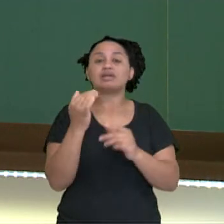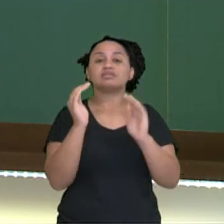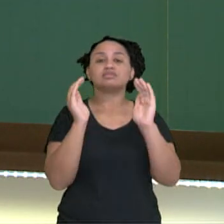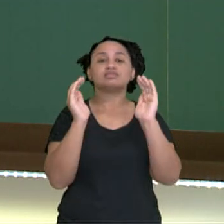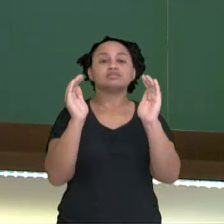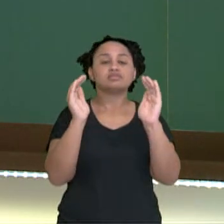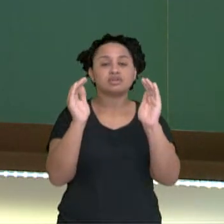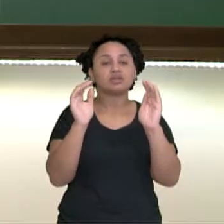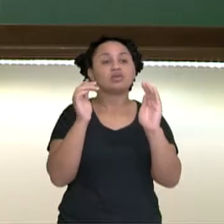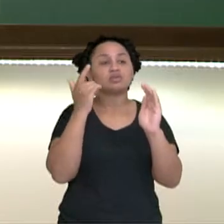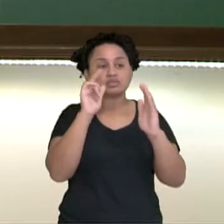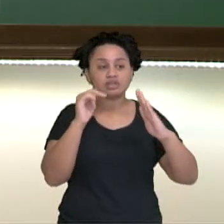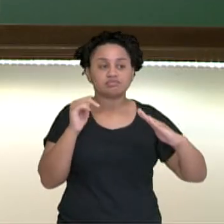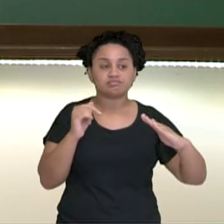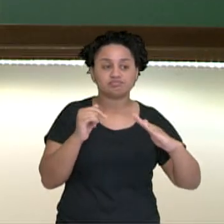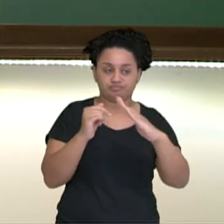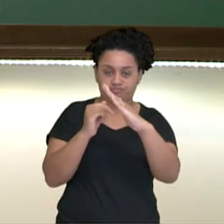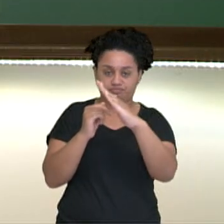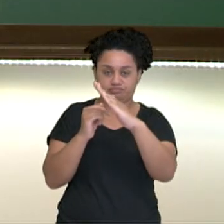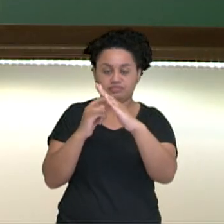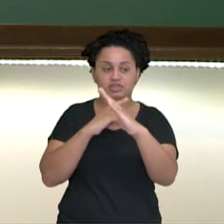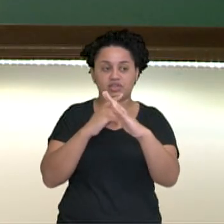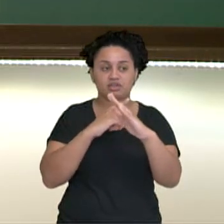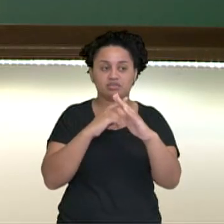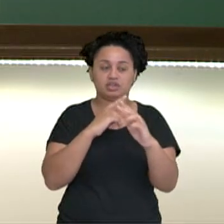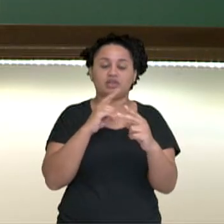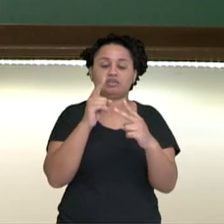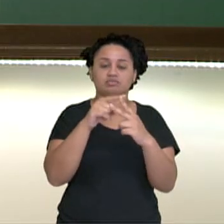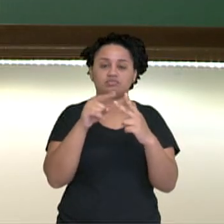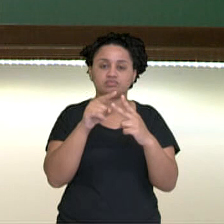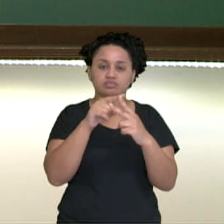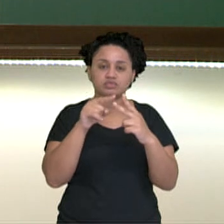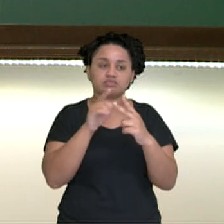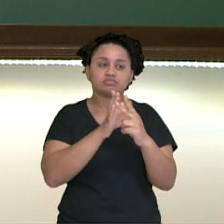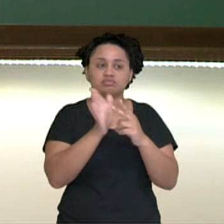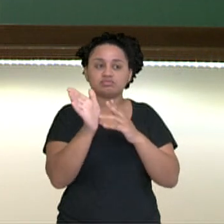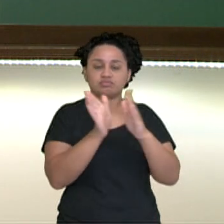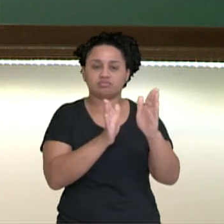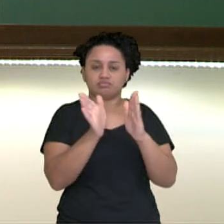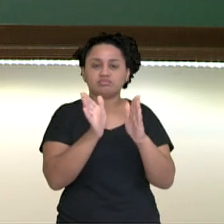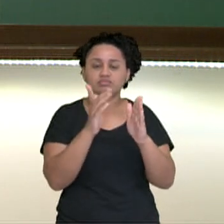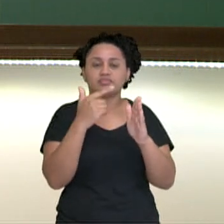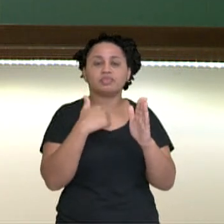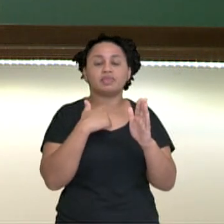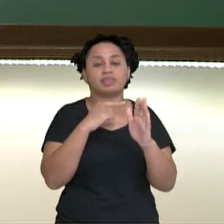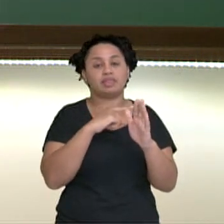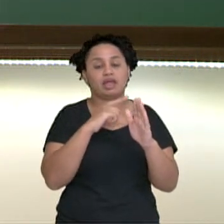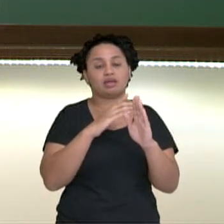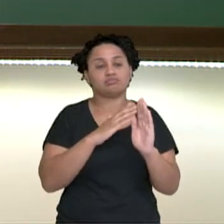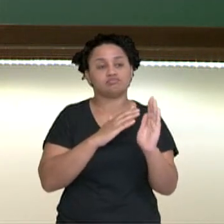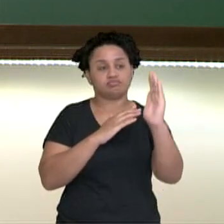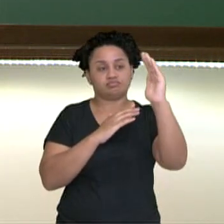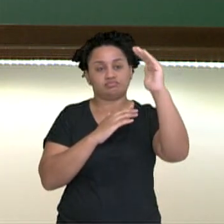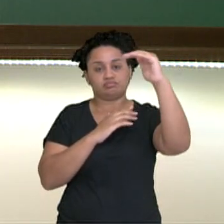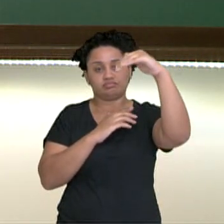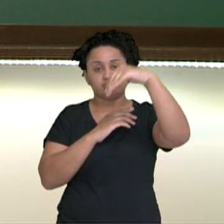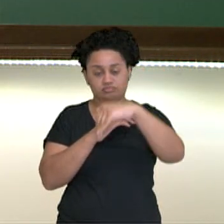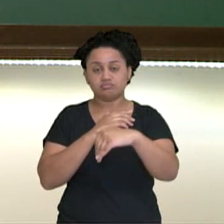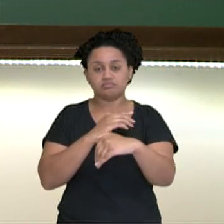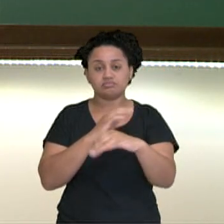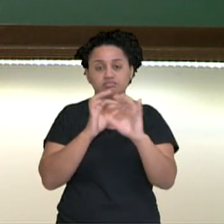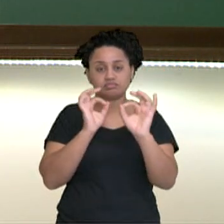é crescente? Então, eu tenho ali dois ramos da nossa curva, um crescente e um